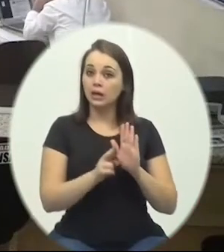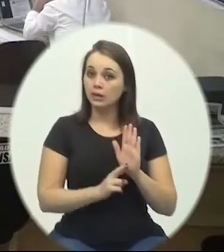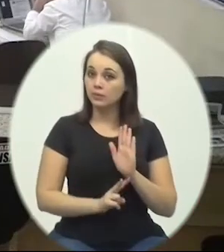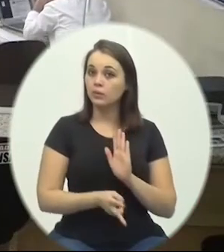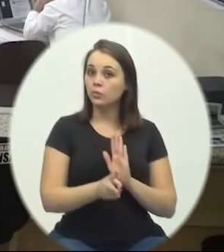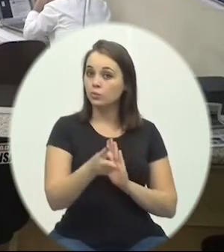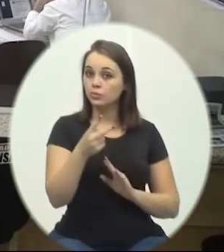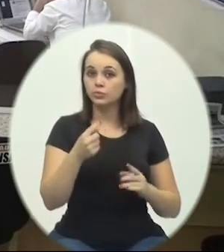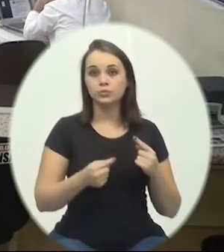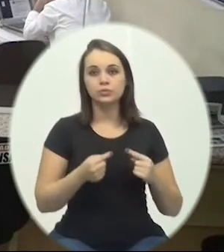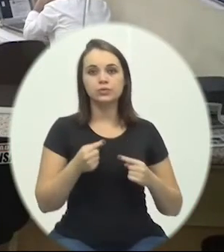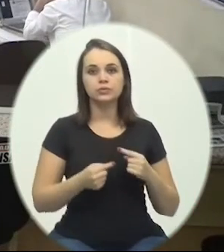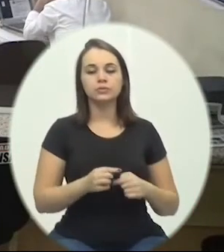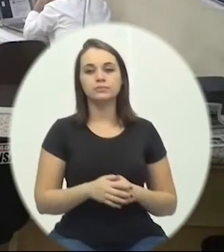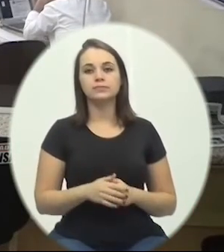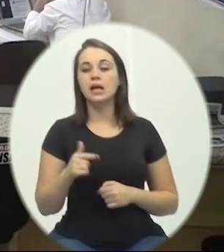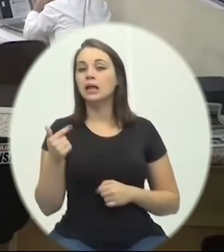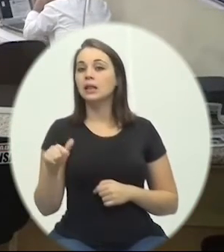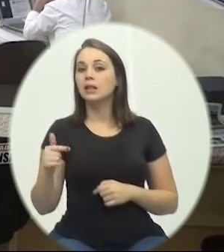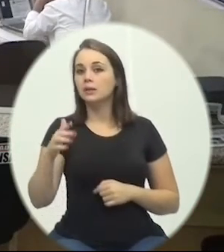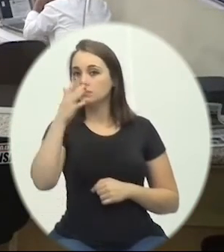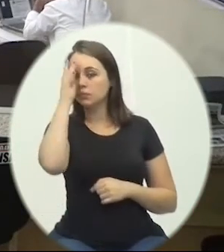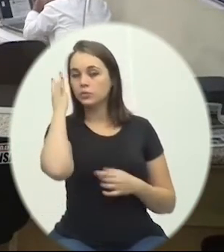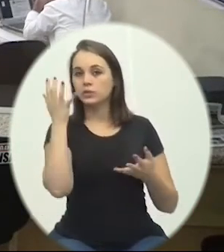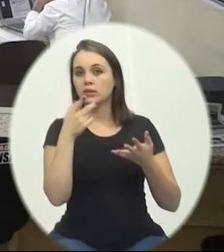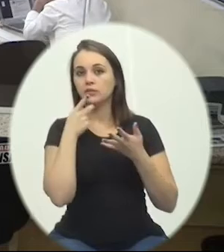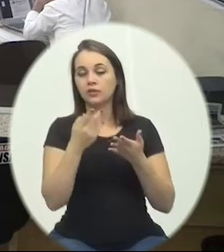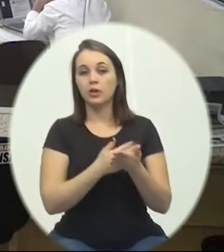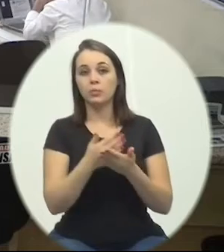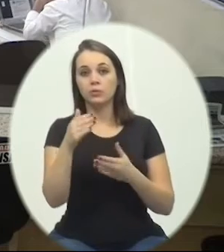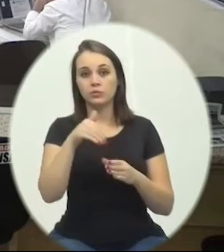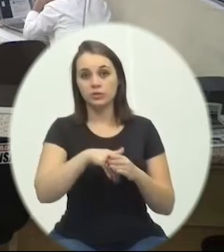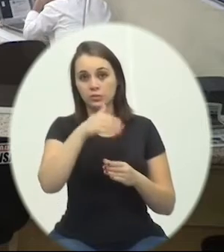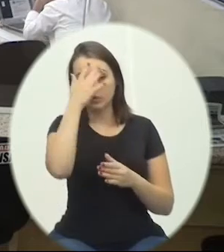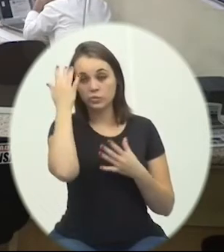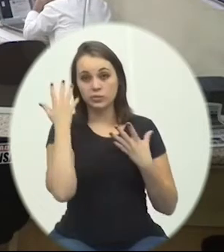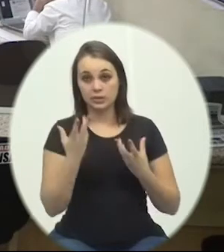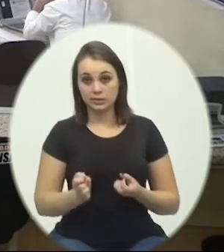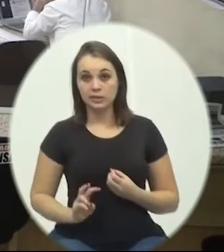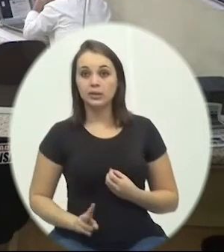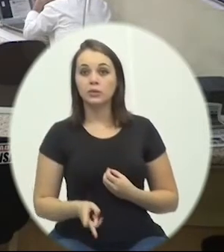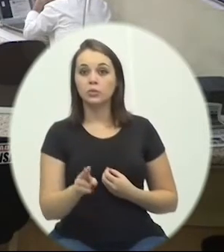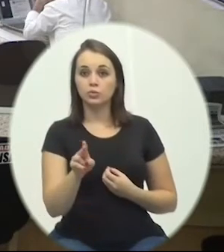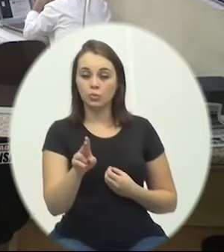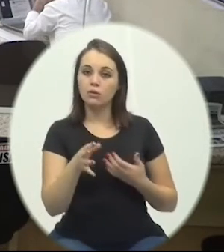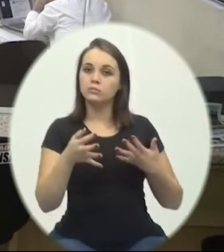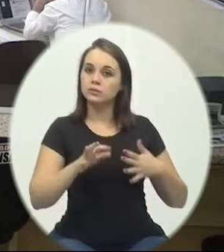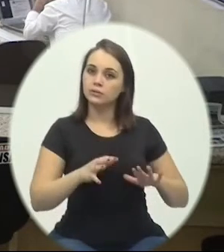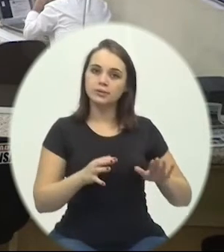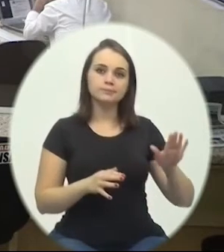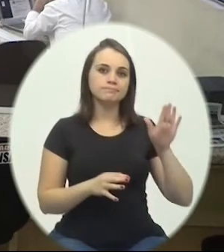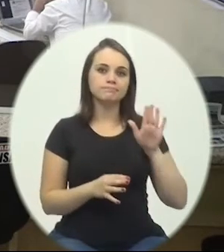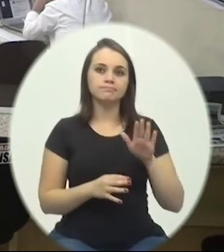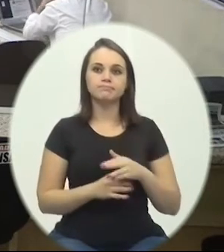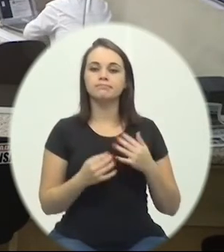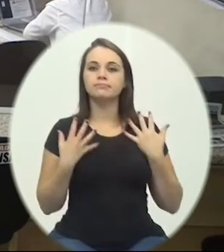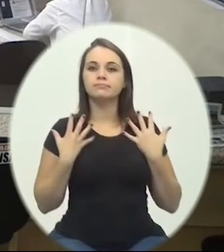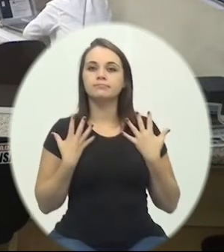discussão. Não havendo mais quem queira discutir, está em votação. Os favoráveis permaneçam como estão, os contrários se